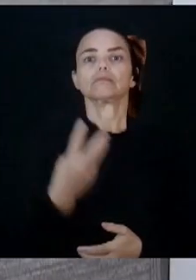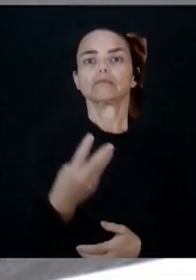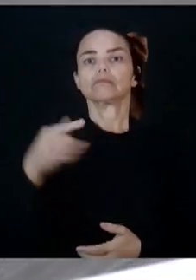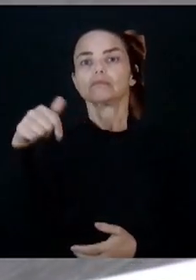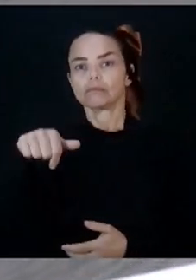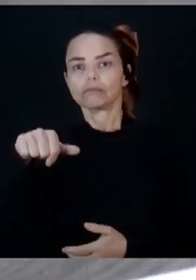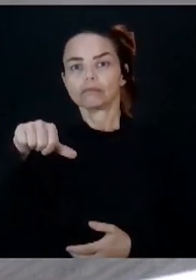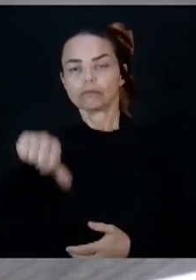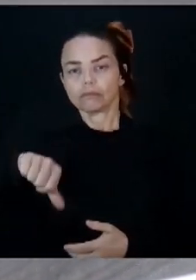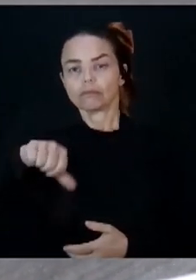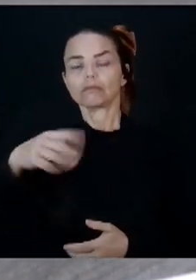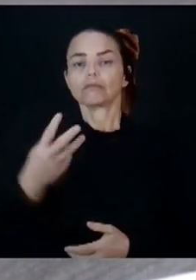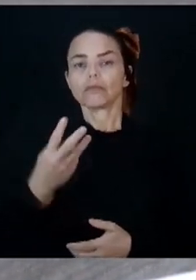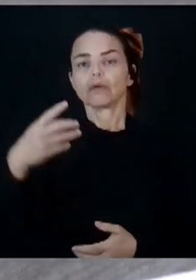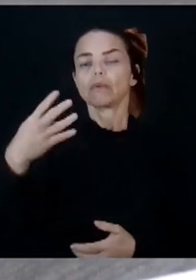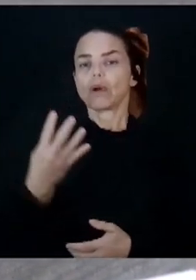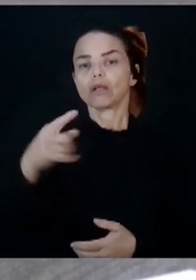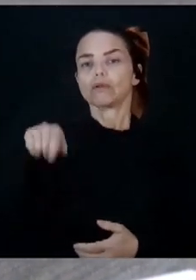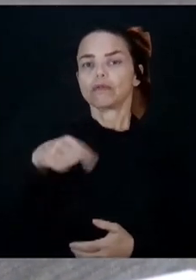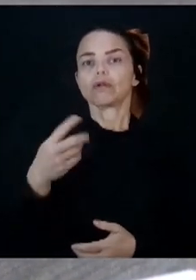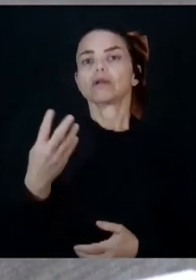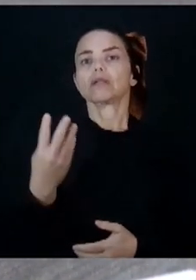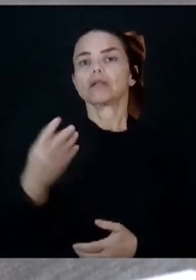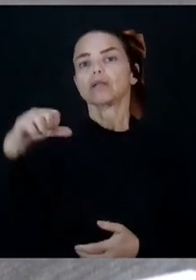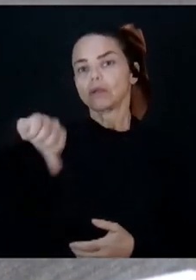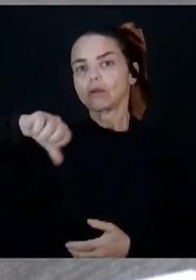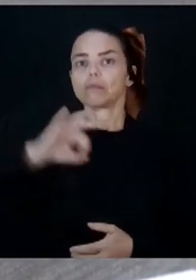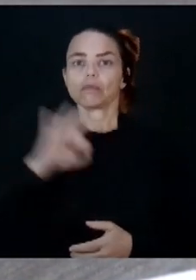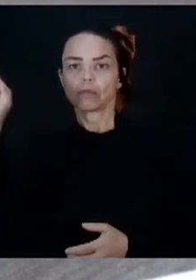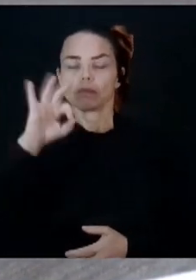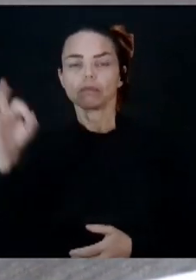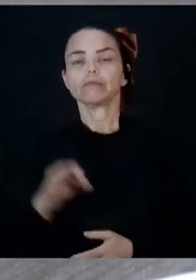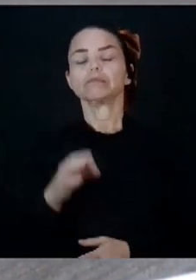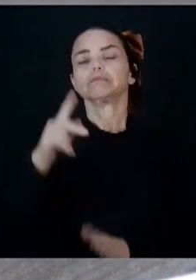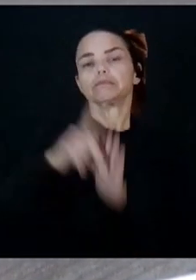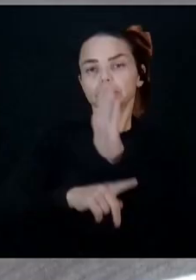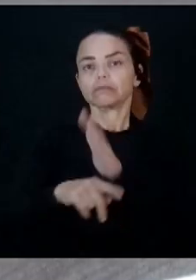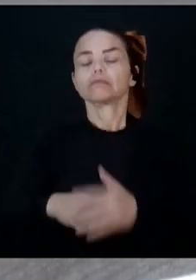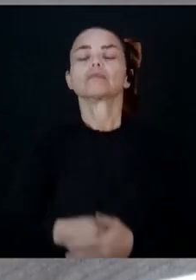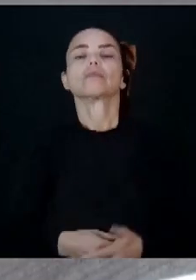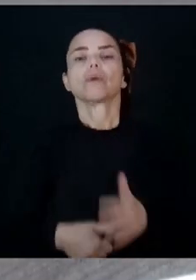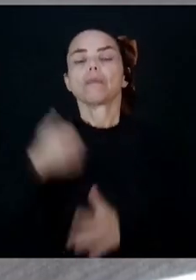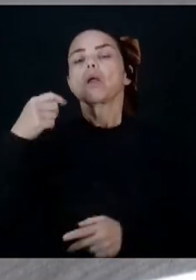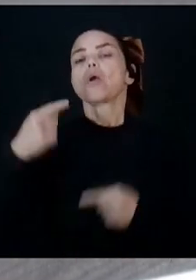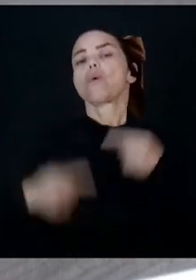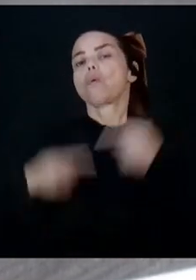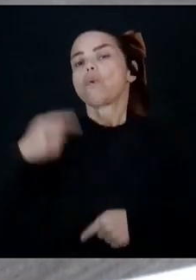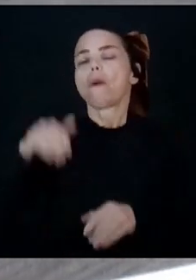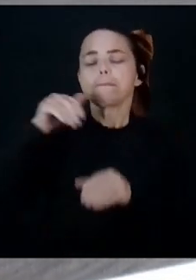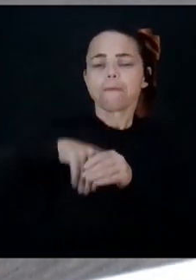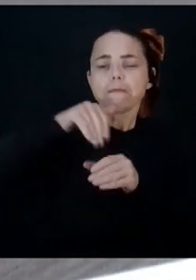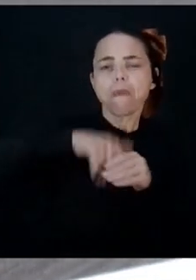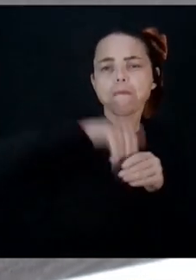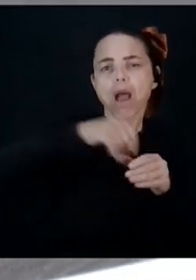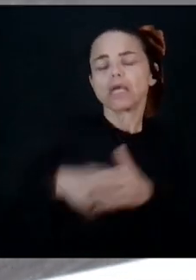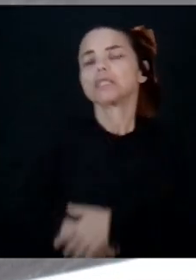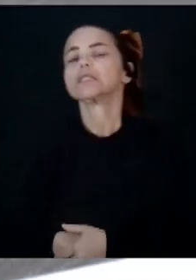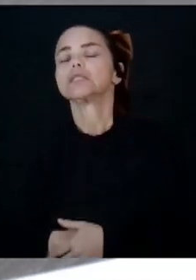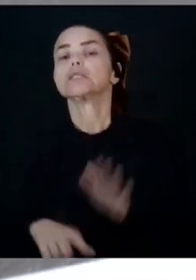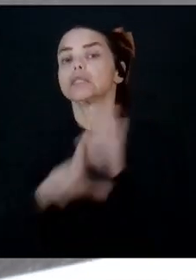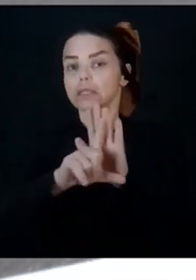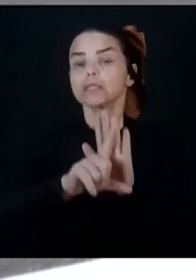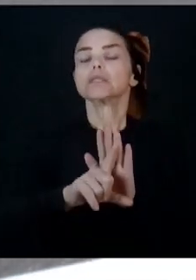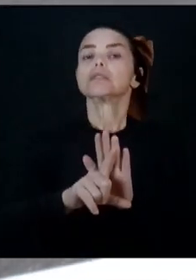4,39%. Esse projeto ele está para primeira discussão e votação da legalidade do